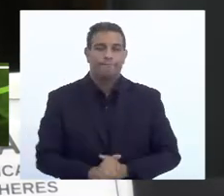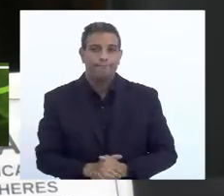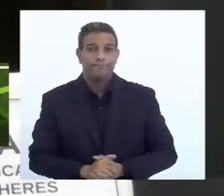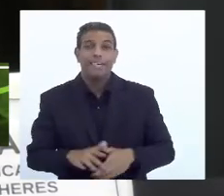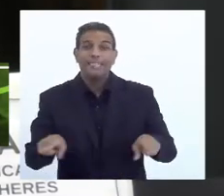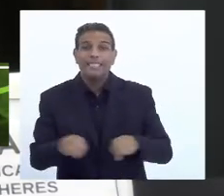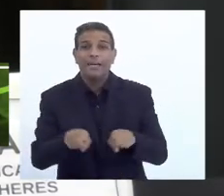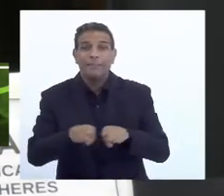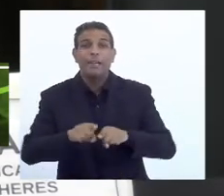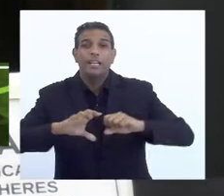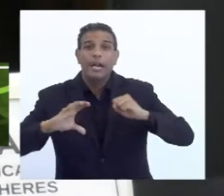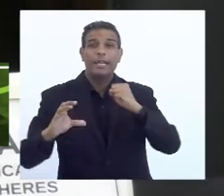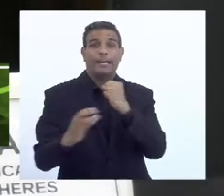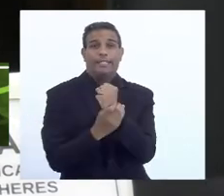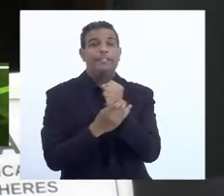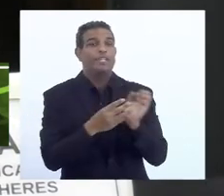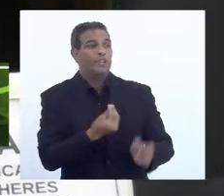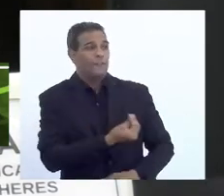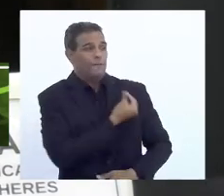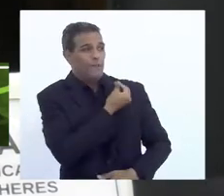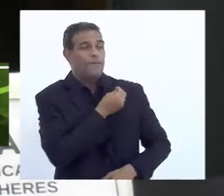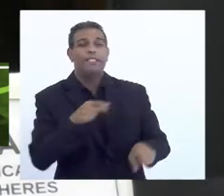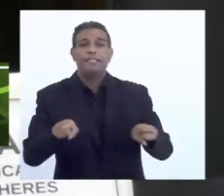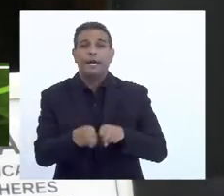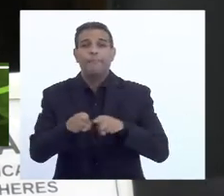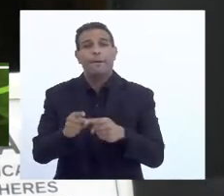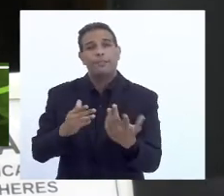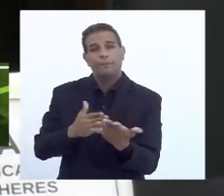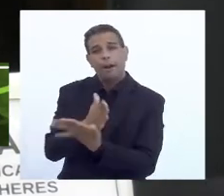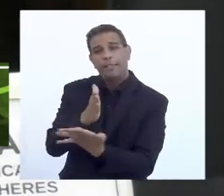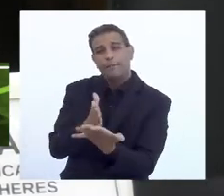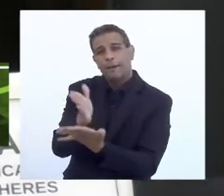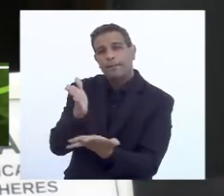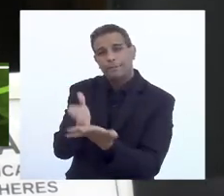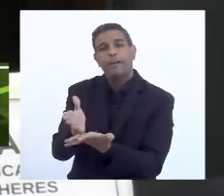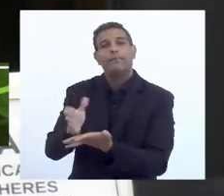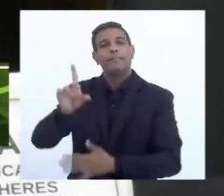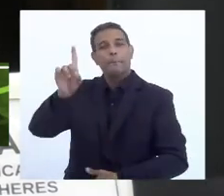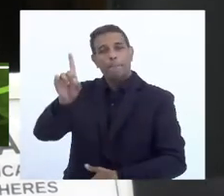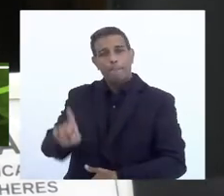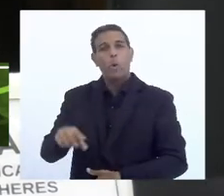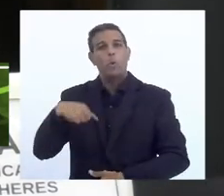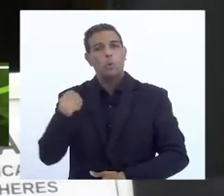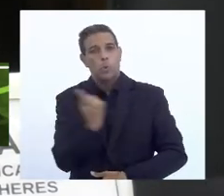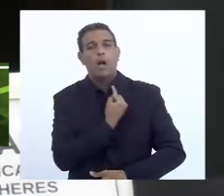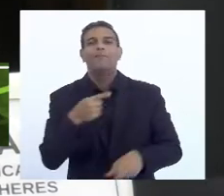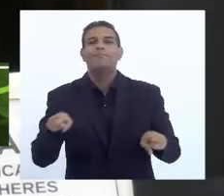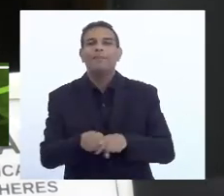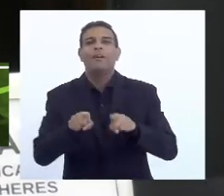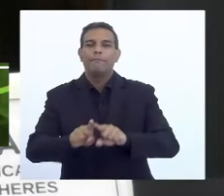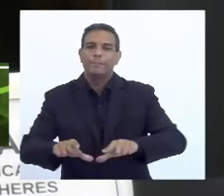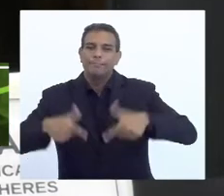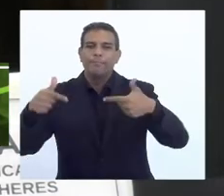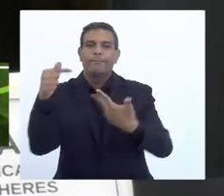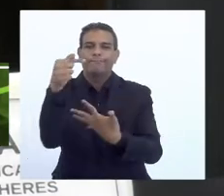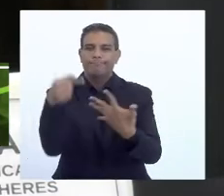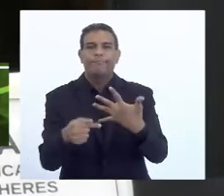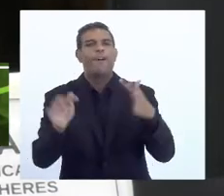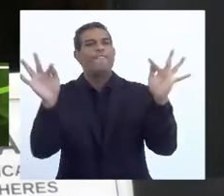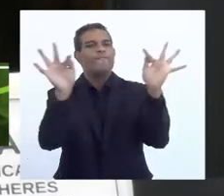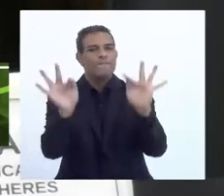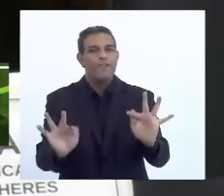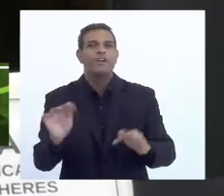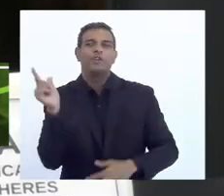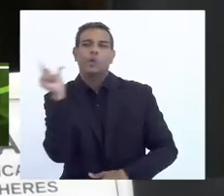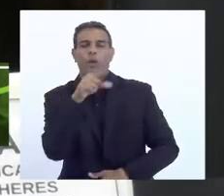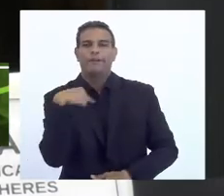a garantia da vida, como também da garantia da participação política, a garantia da autonomia econômica e assim por diante. Então, fico muito feliz da